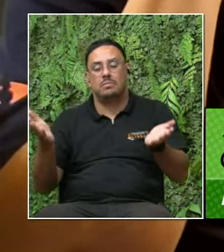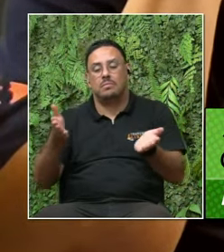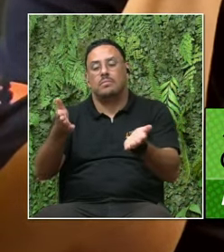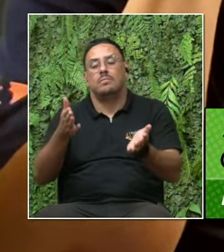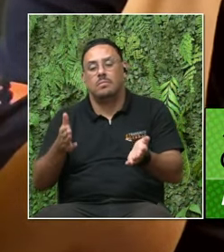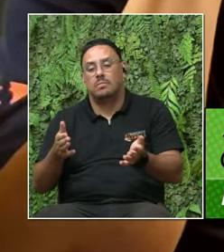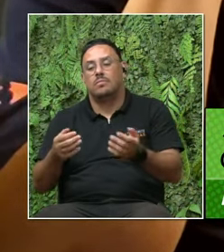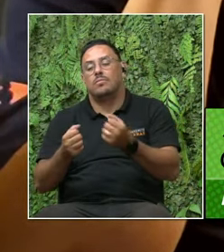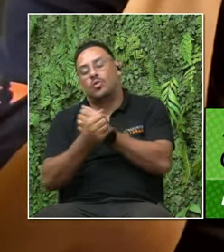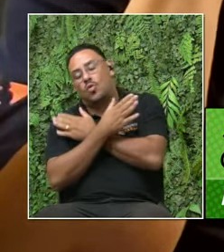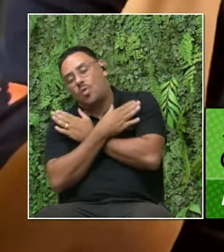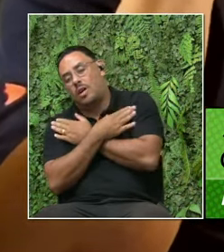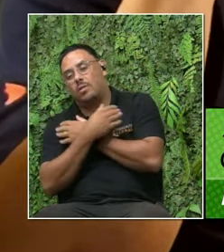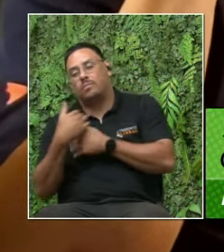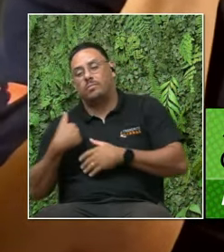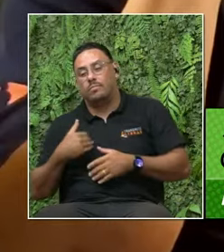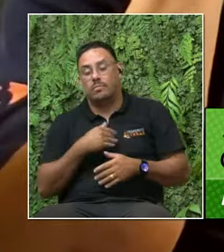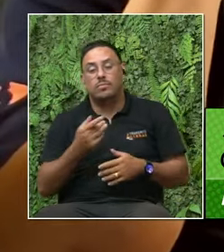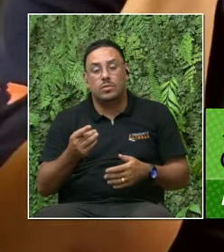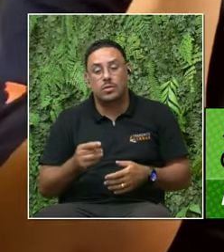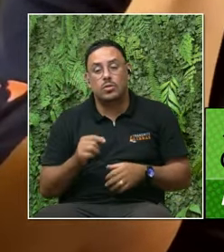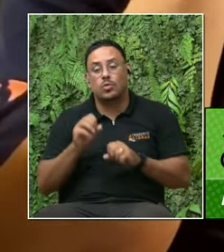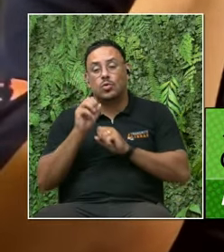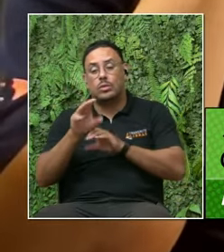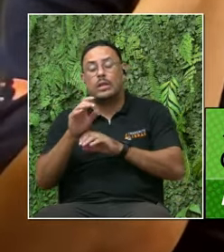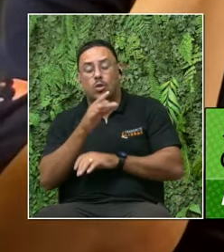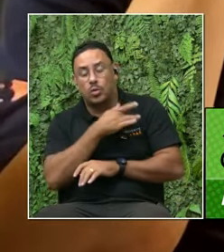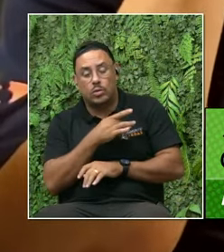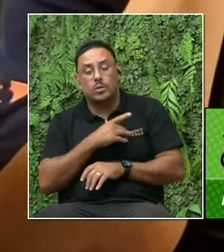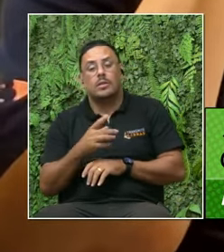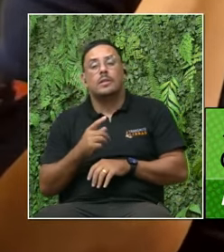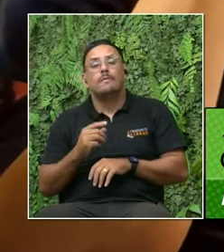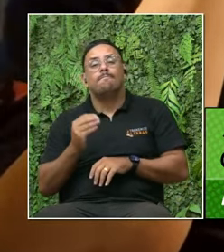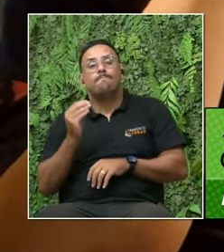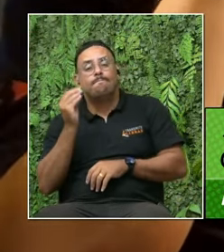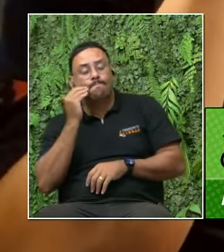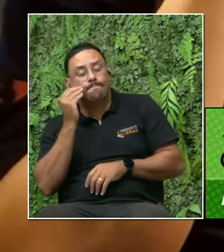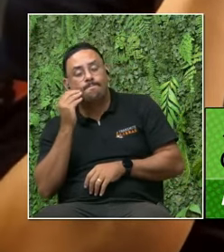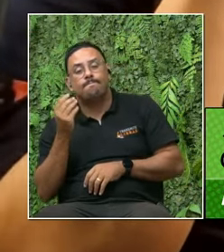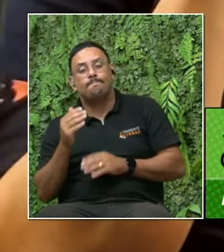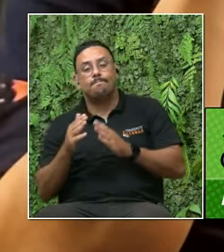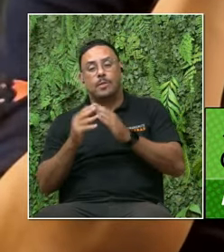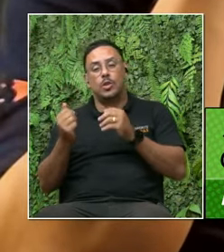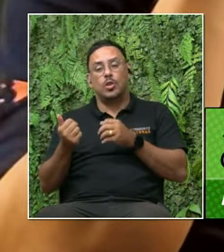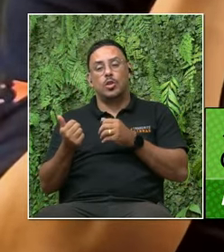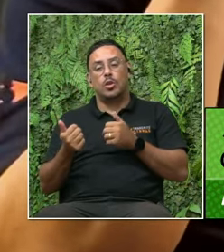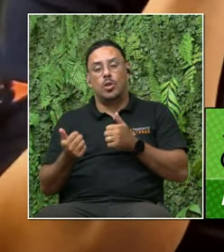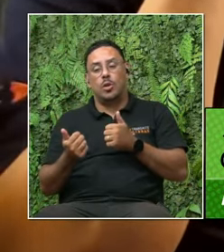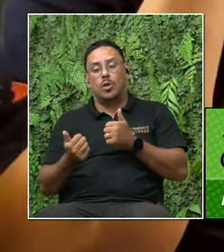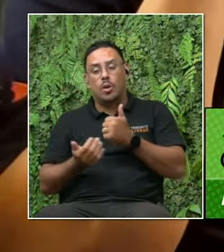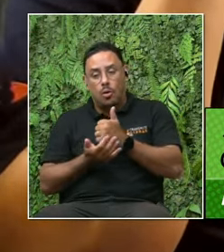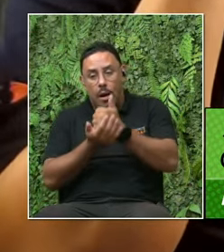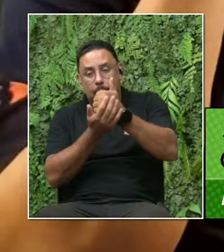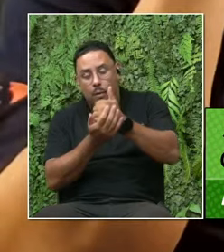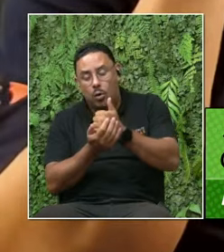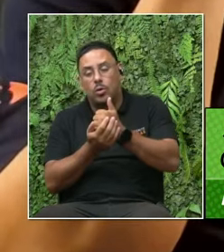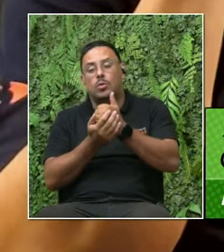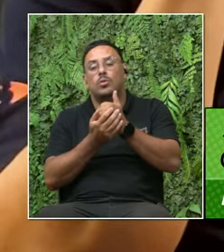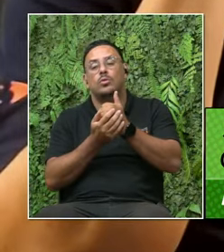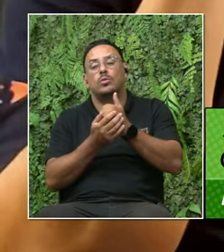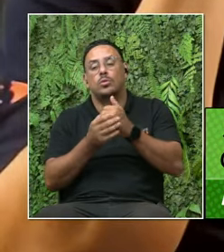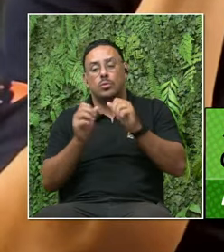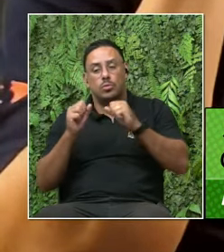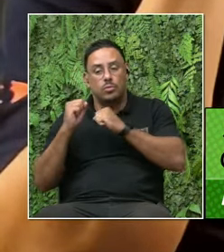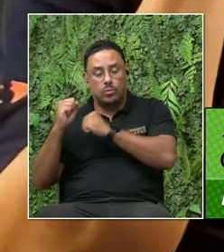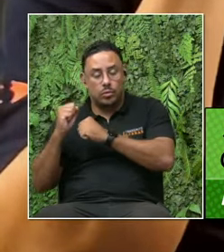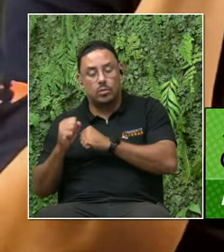Everson Então o que o lacão vai precisar fazer agora é reconquistar o apoio do torcedor e o torcedor saiu bravo né a gente já vi